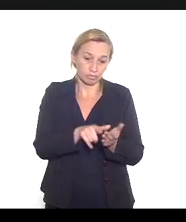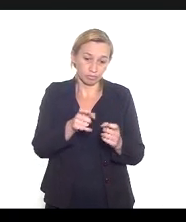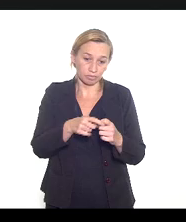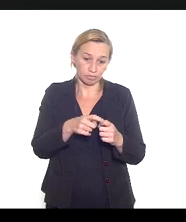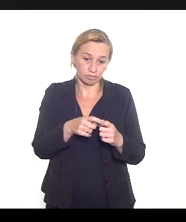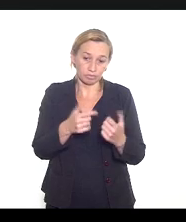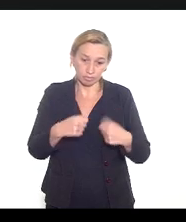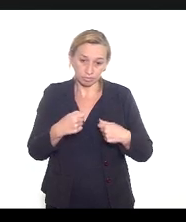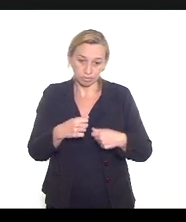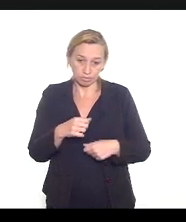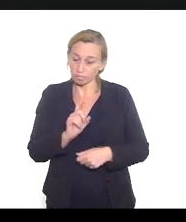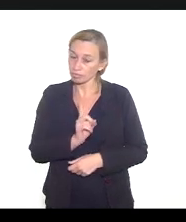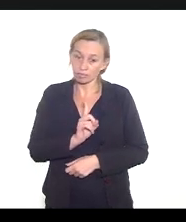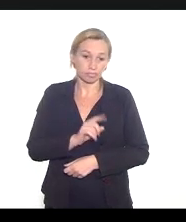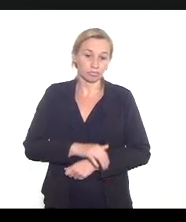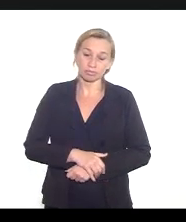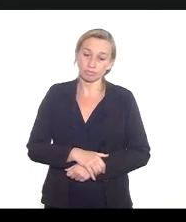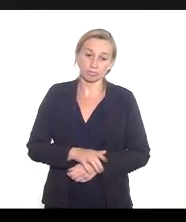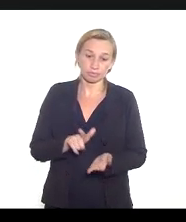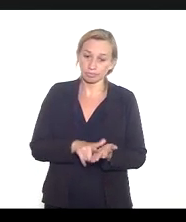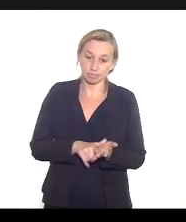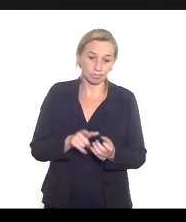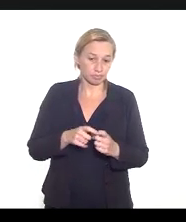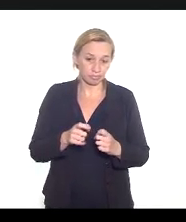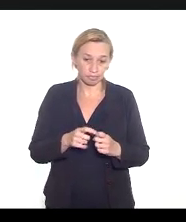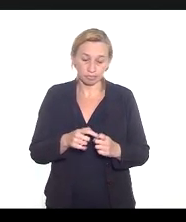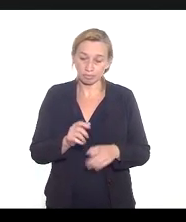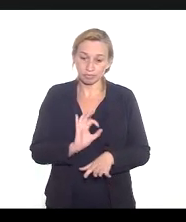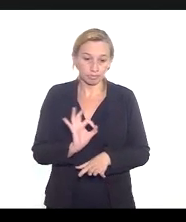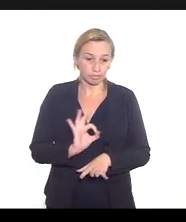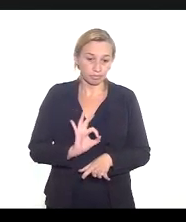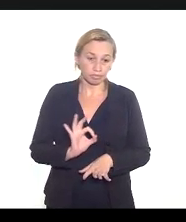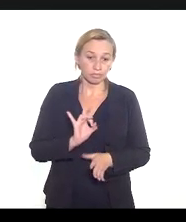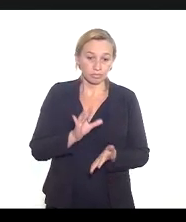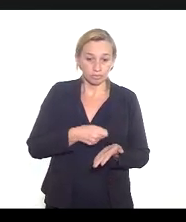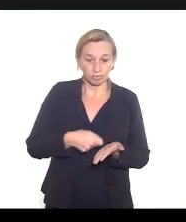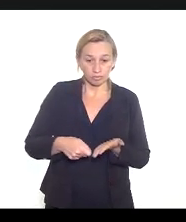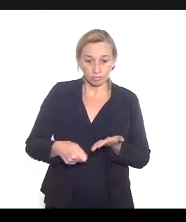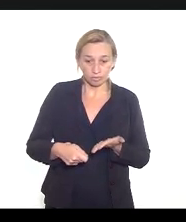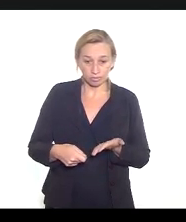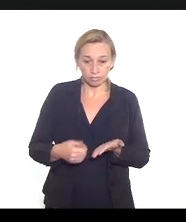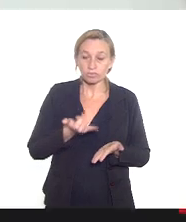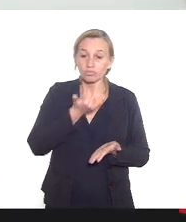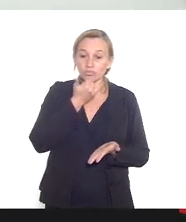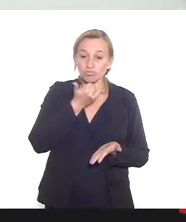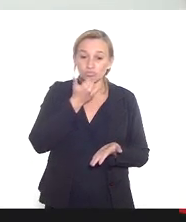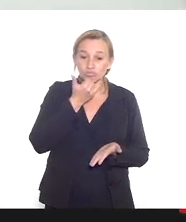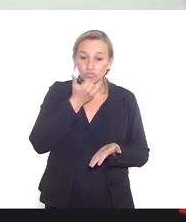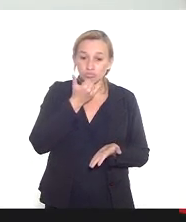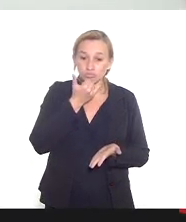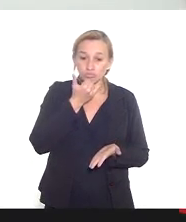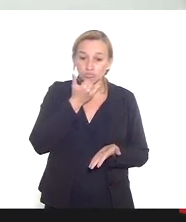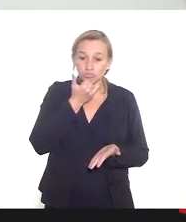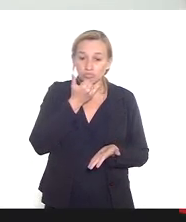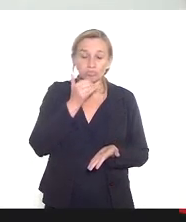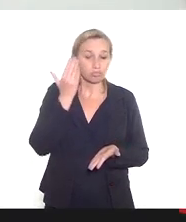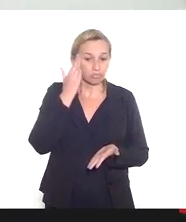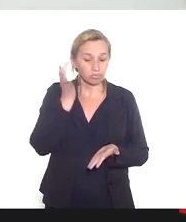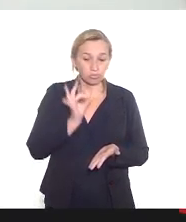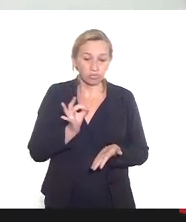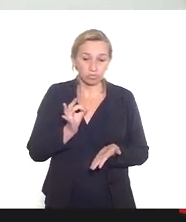há necessidade de atestado médico é apenas assinatura do termo desculpe eu não entenderá a